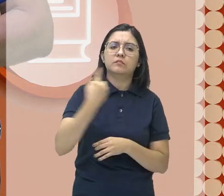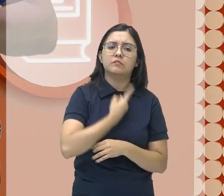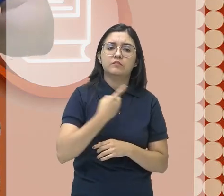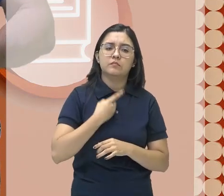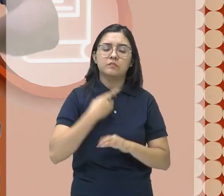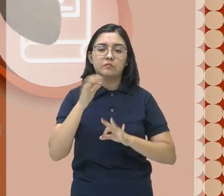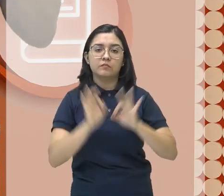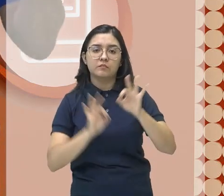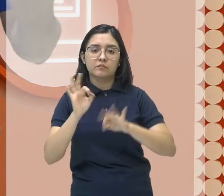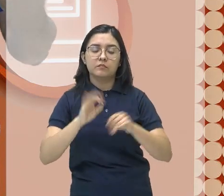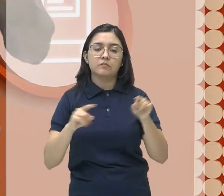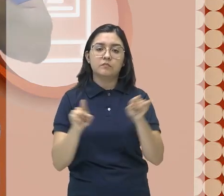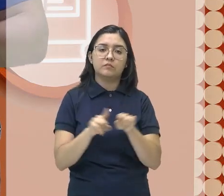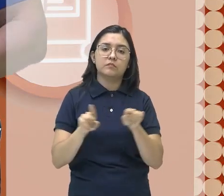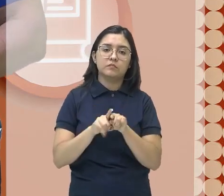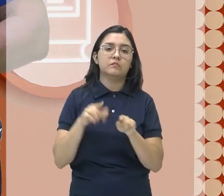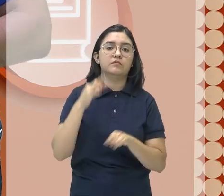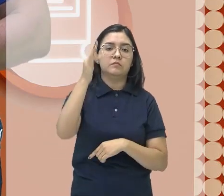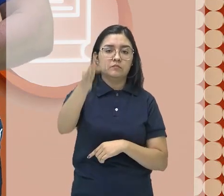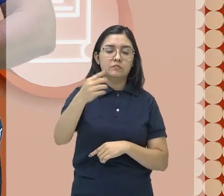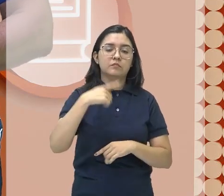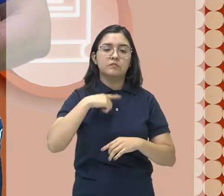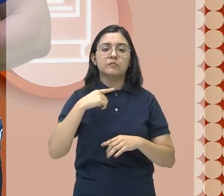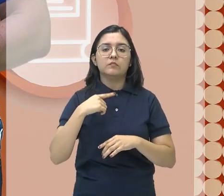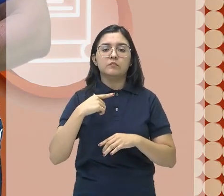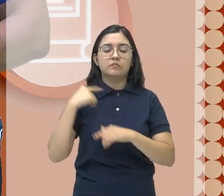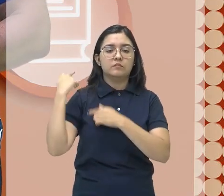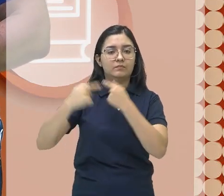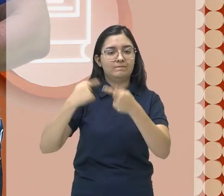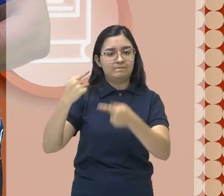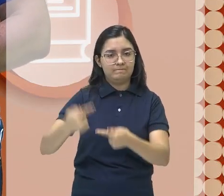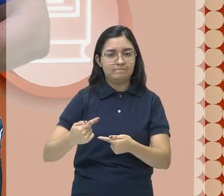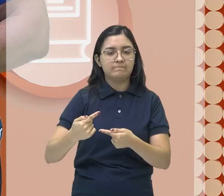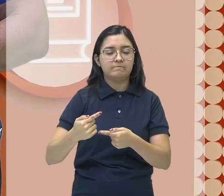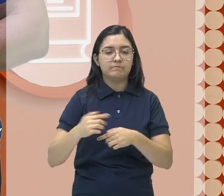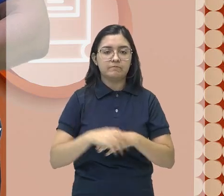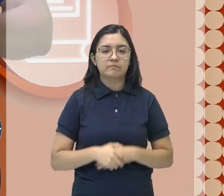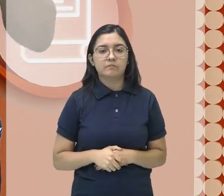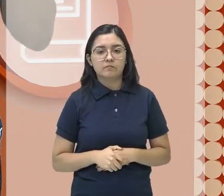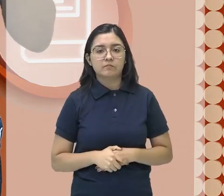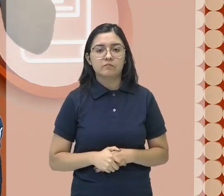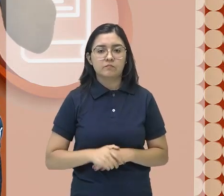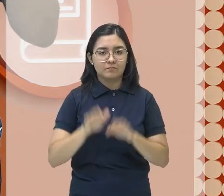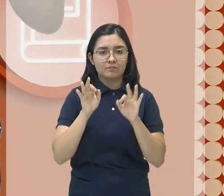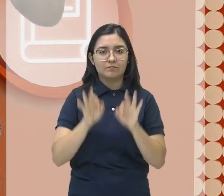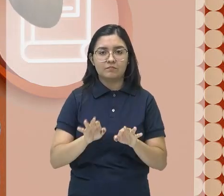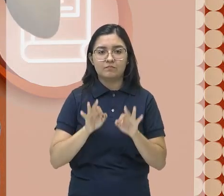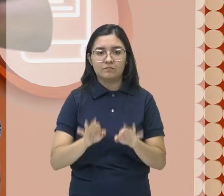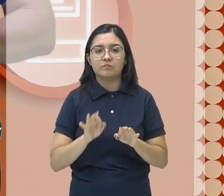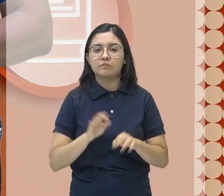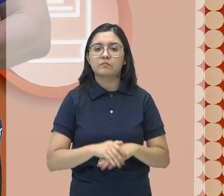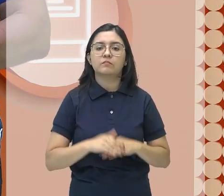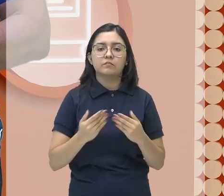né, e também preparando as novas gerações para esse mundo que há de vir. Tá certo?